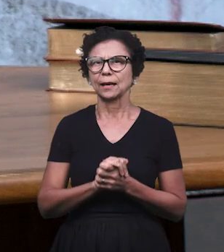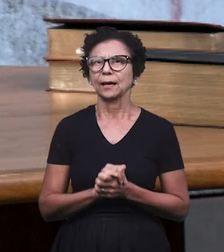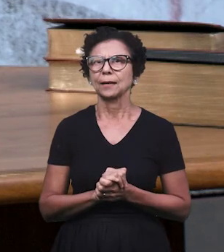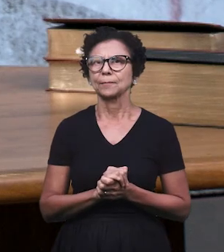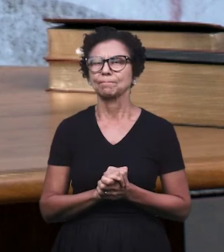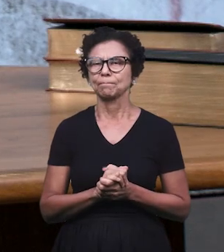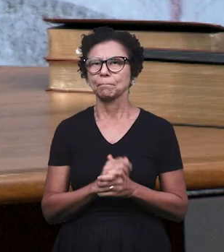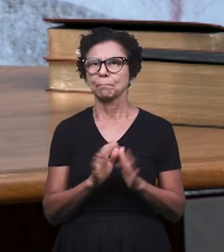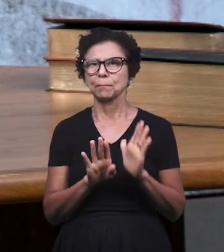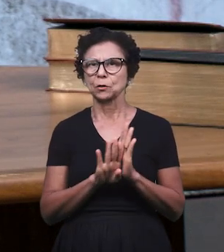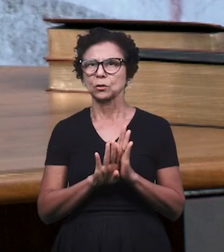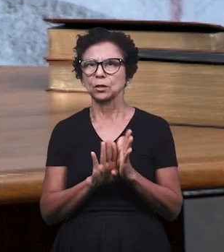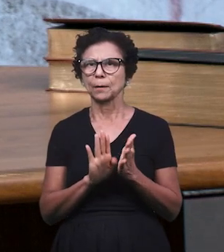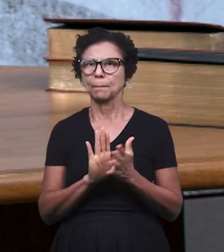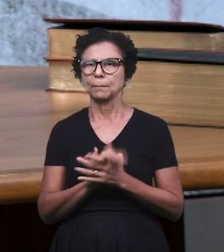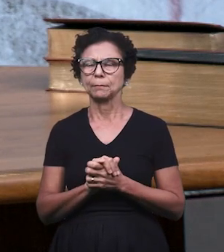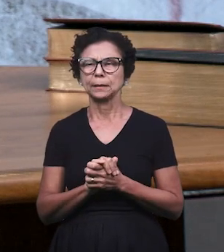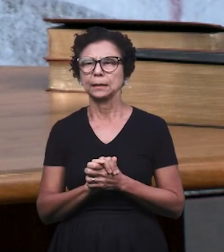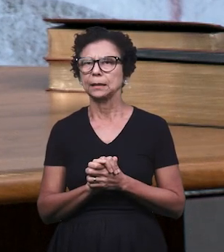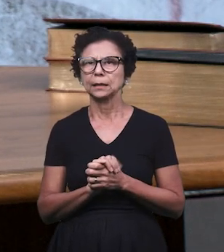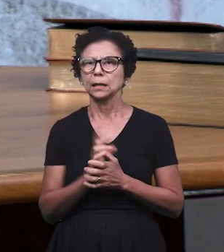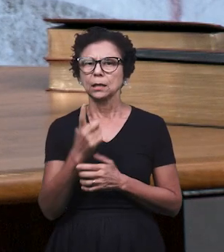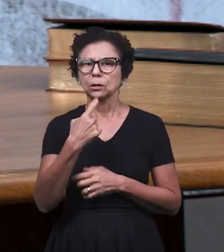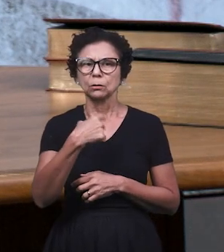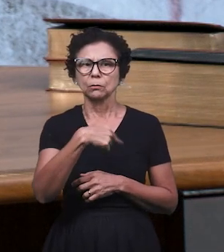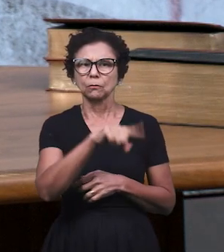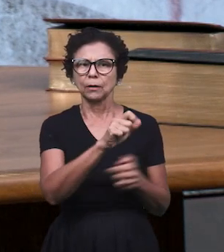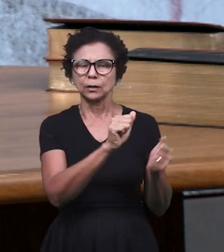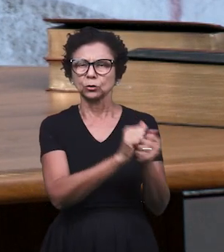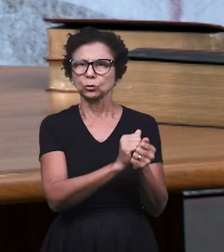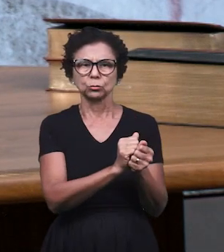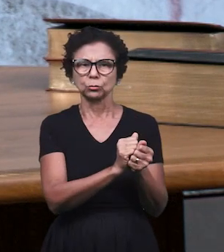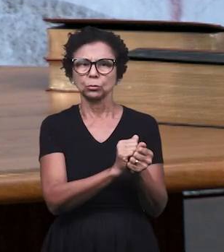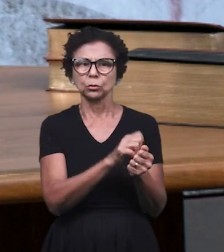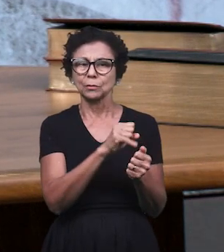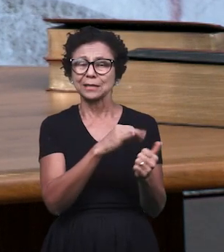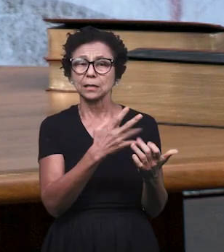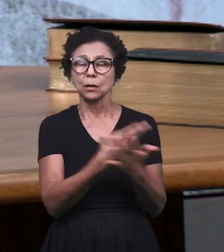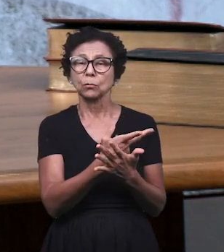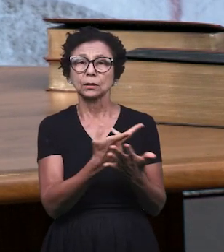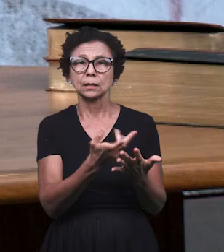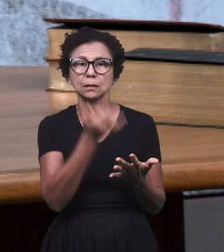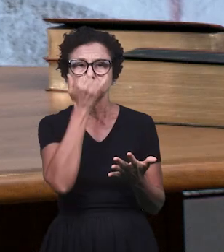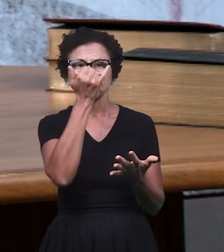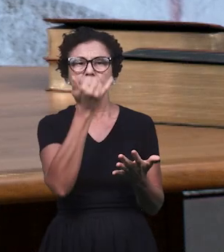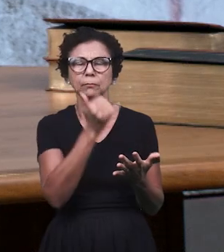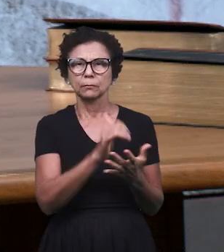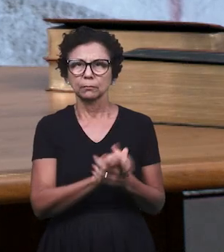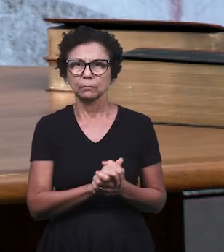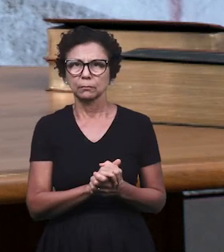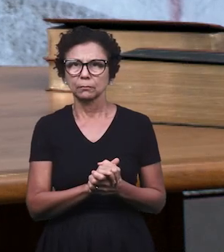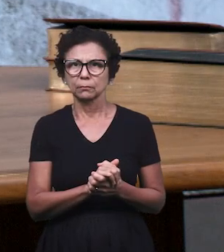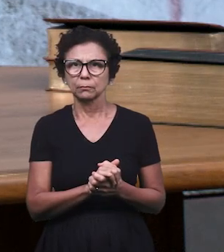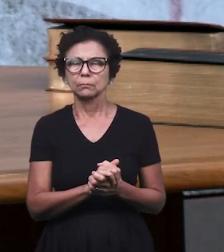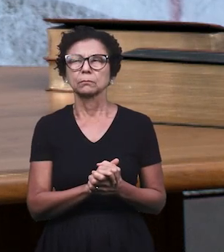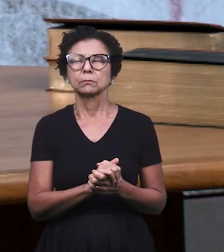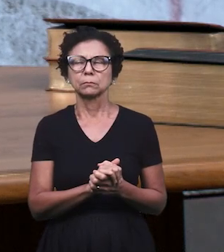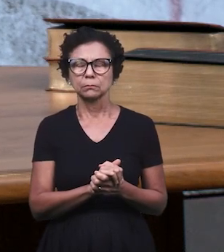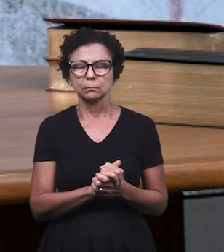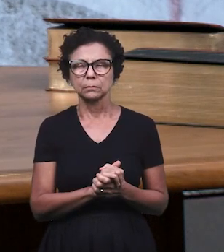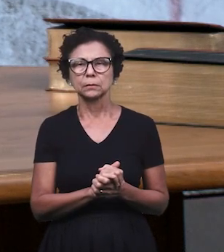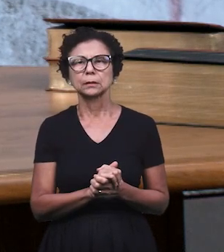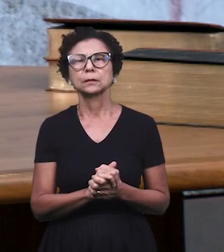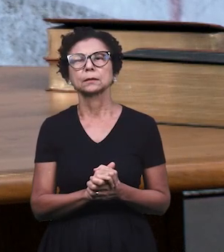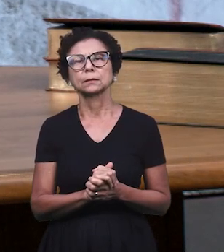dizia: para que lhe não suceda porventura algum desastre. Assim vieram os filhos